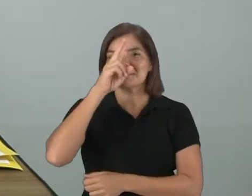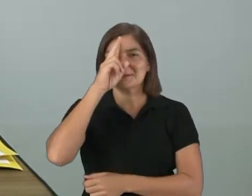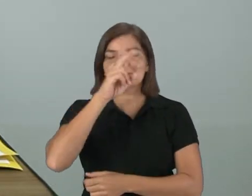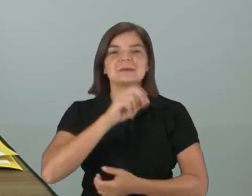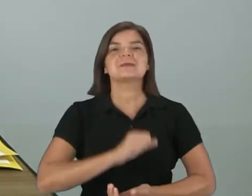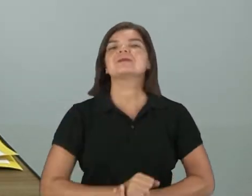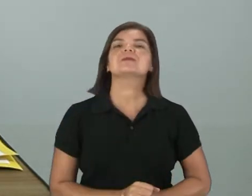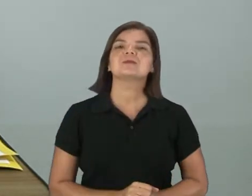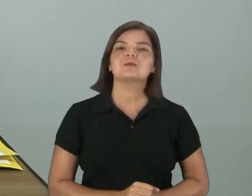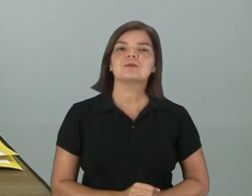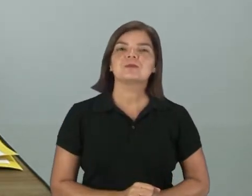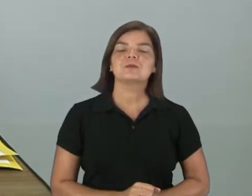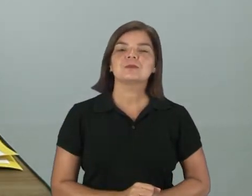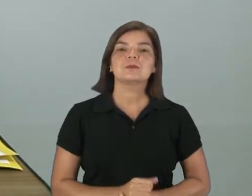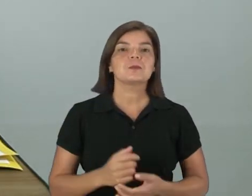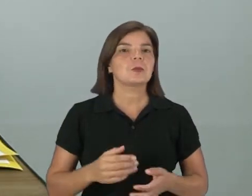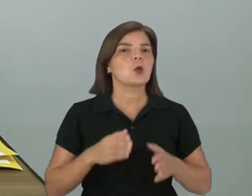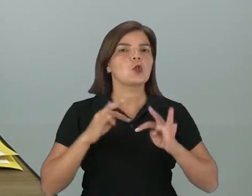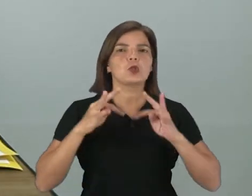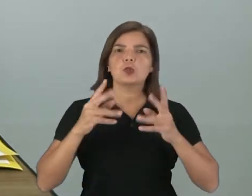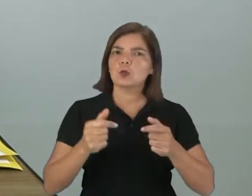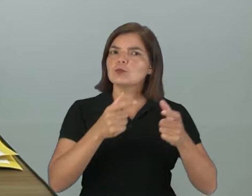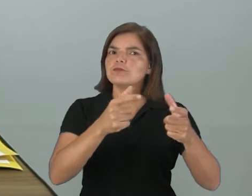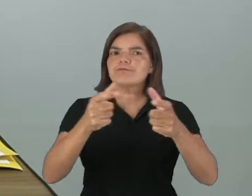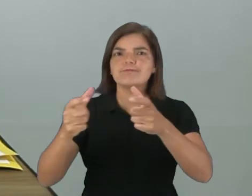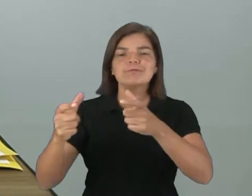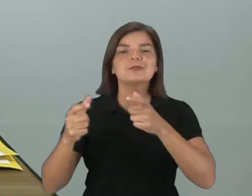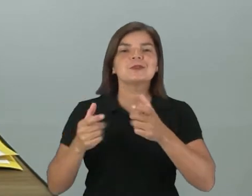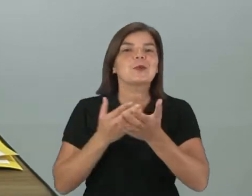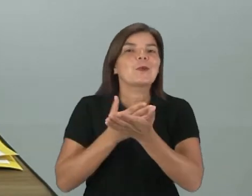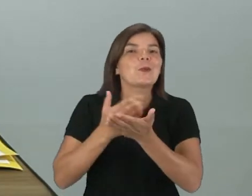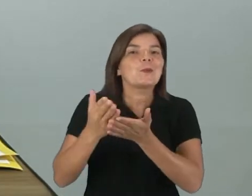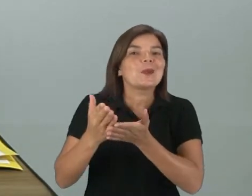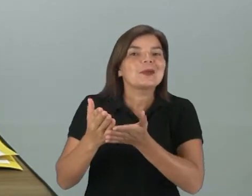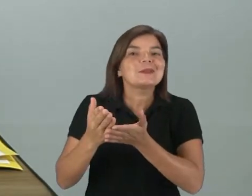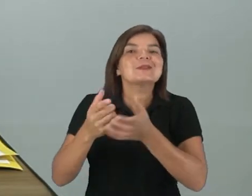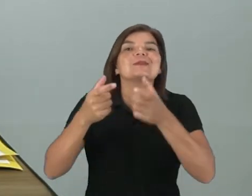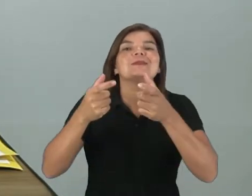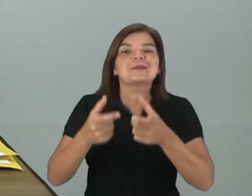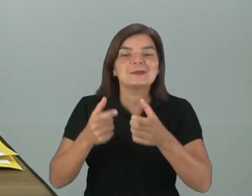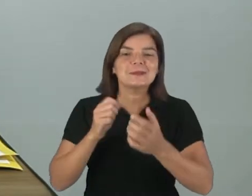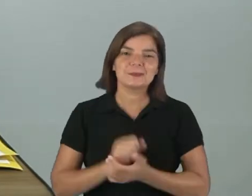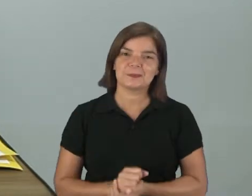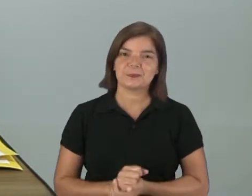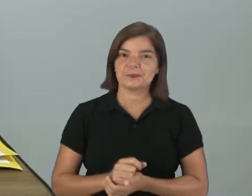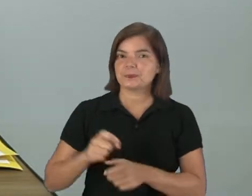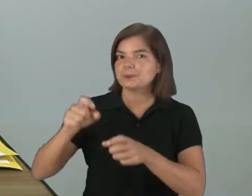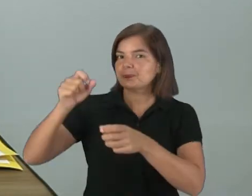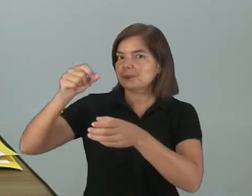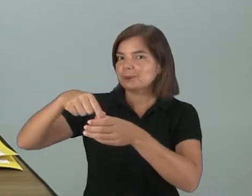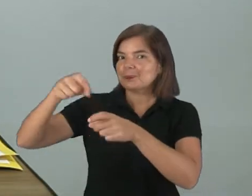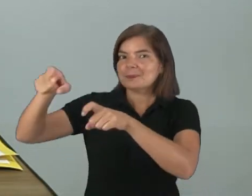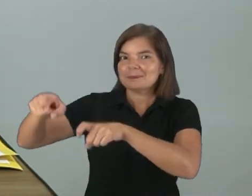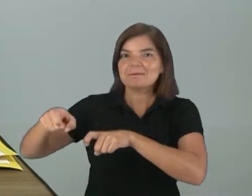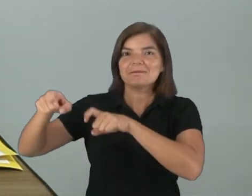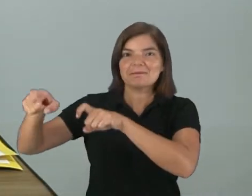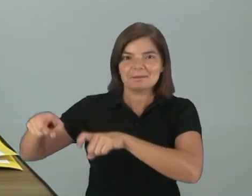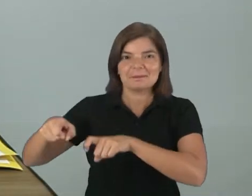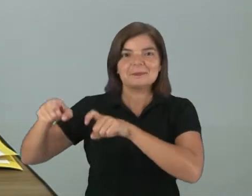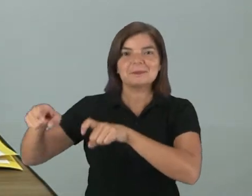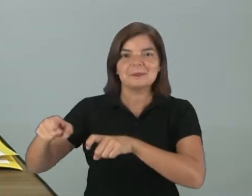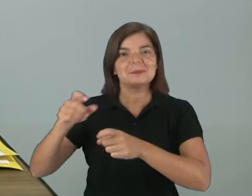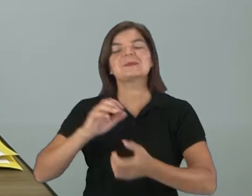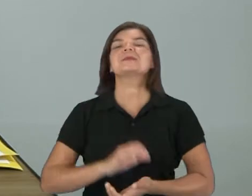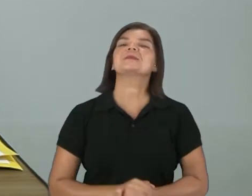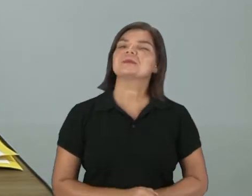pouquinho. Todo o percurso dele começa onde? Lá no campo, certo? Lá na